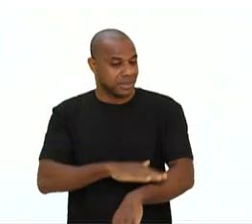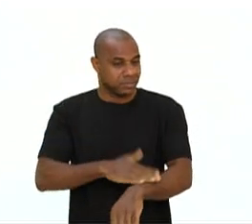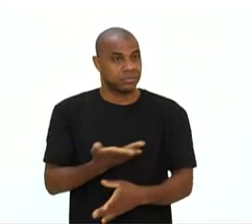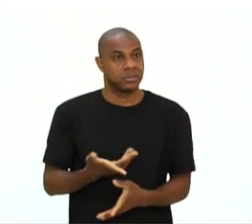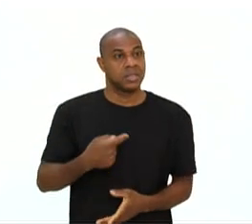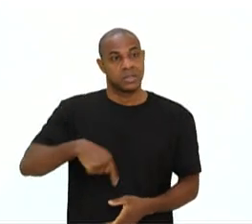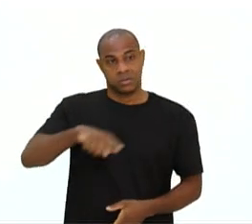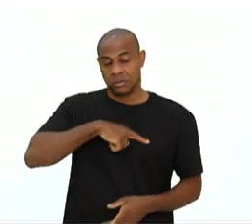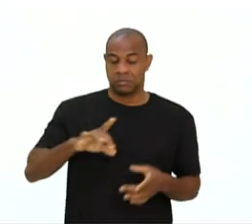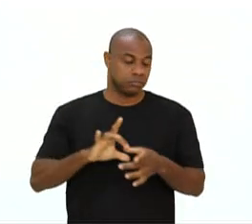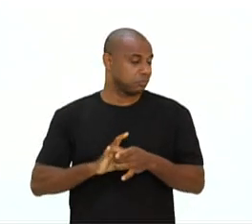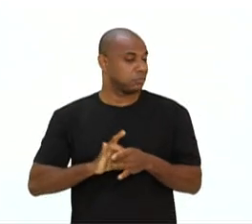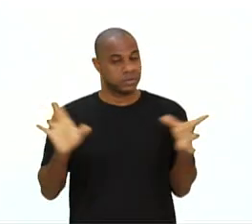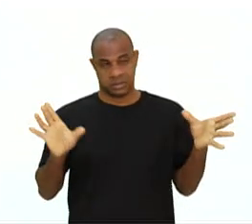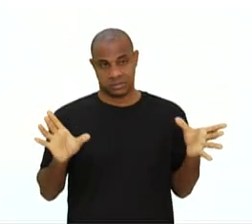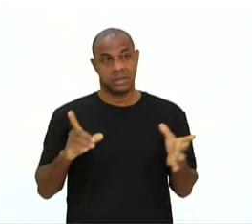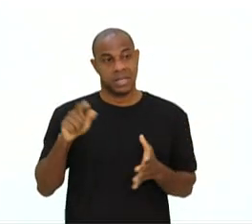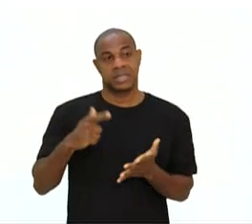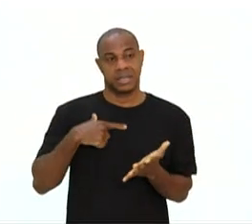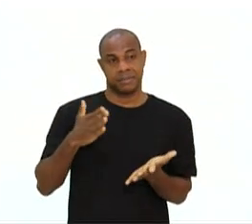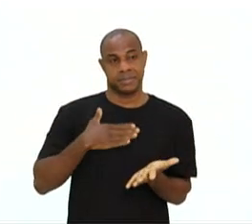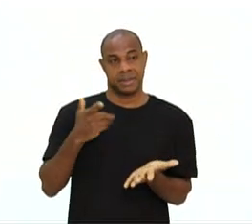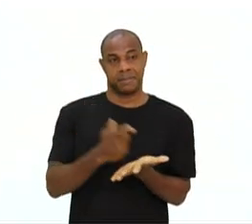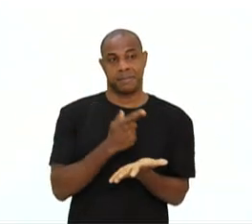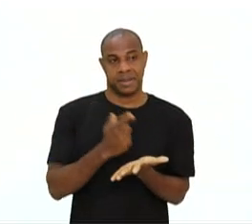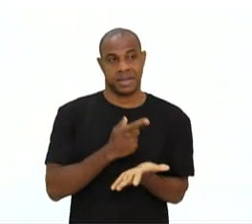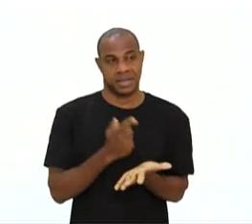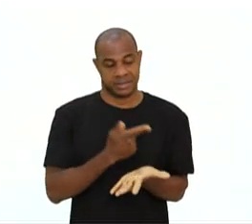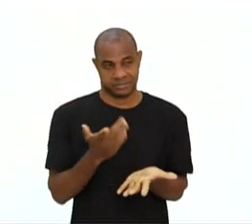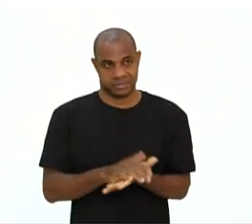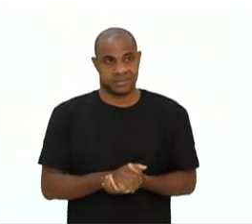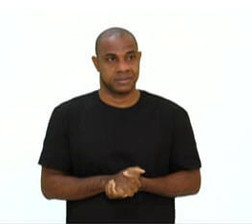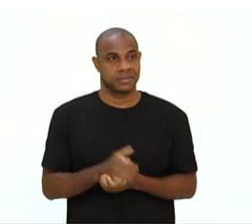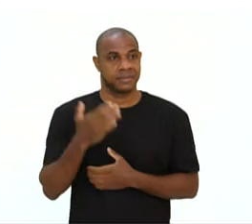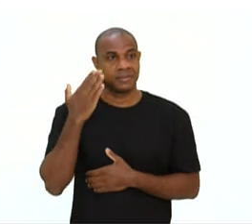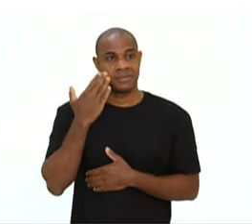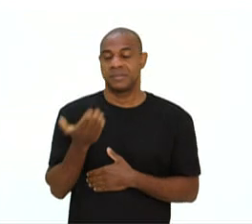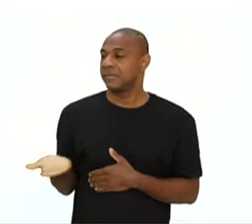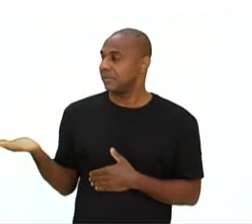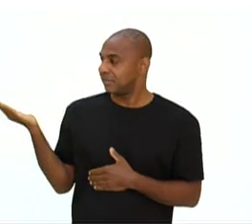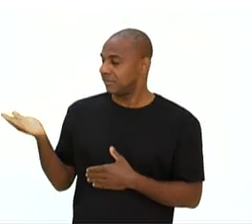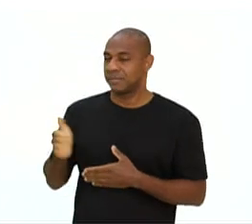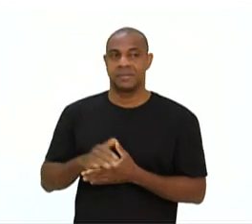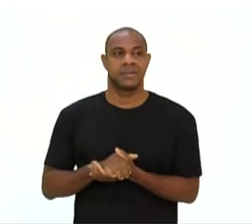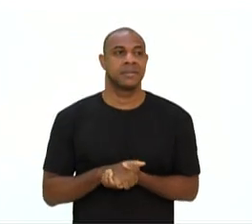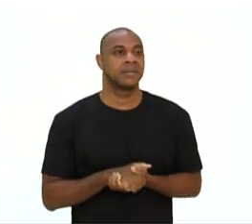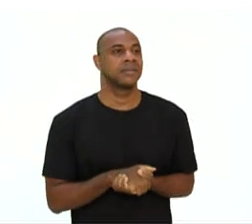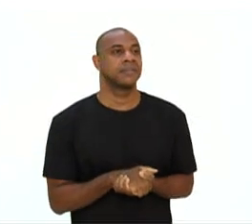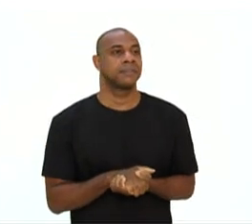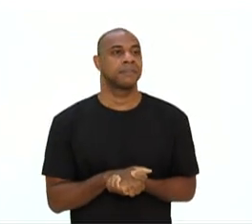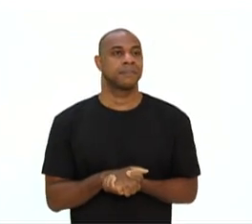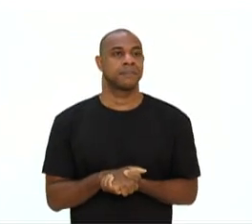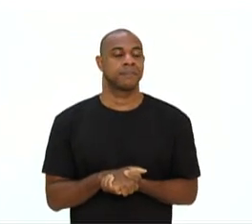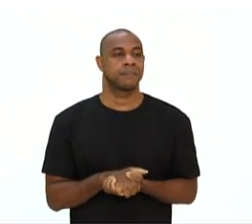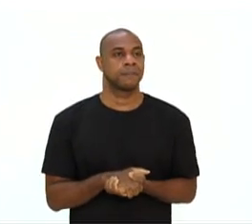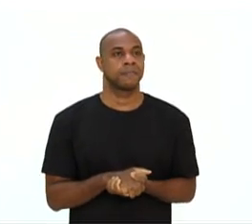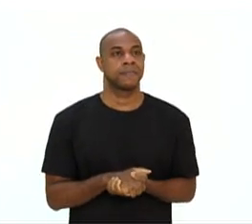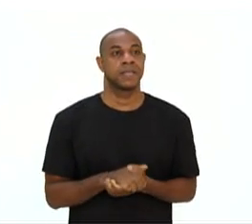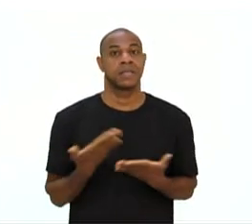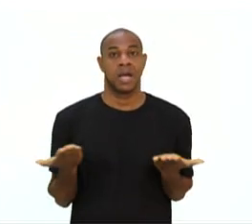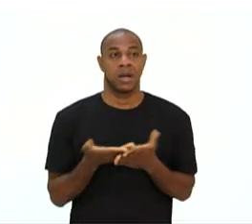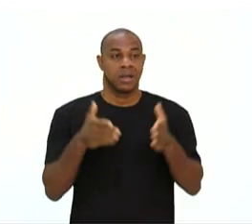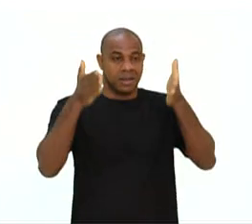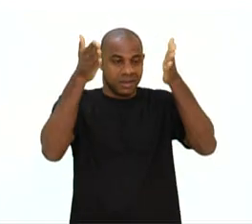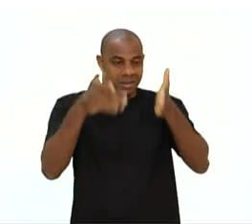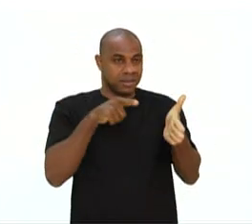livres. Esta é a minha página para o inglês B, ou que no caso seria a questão da disciplina. Com base no nosso